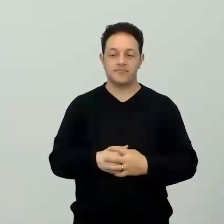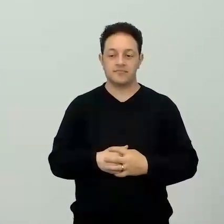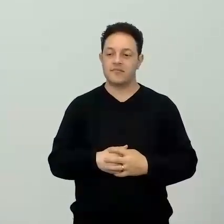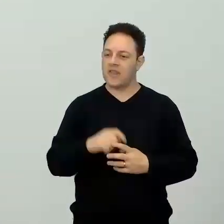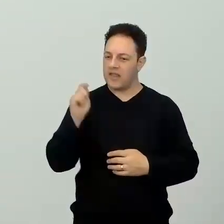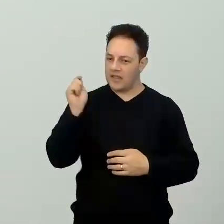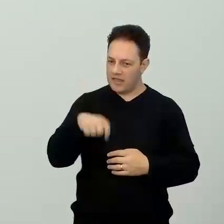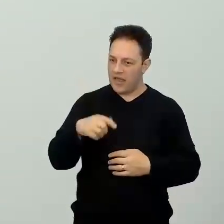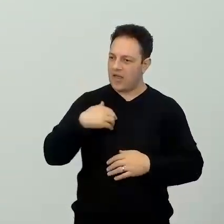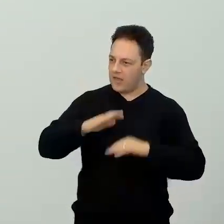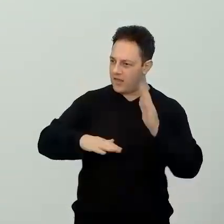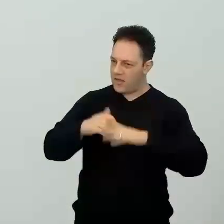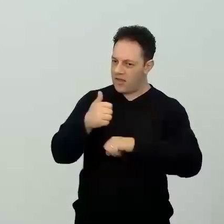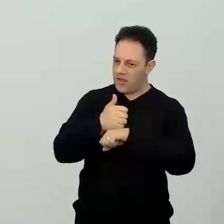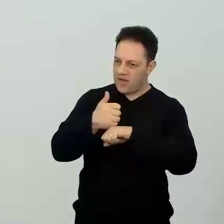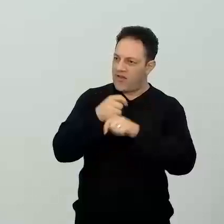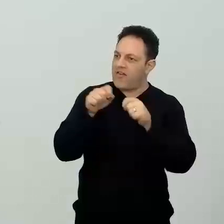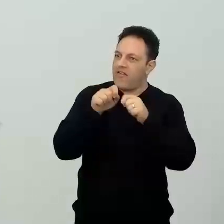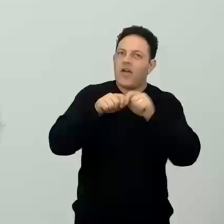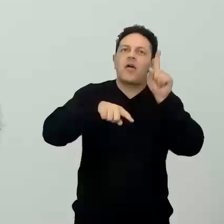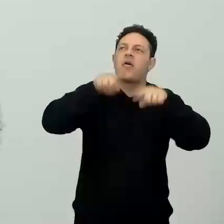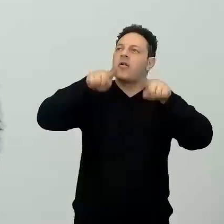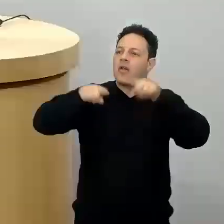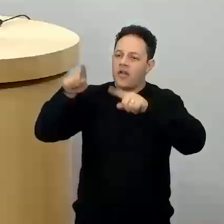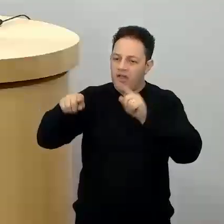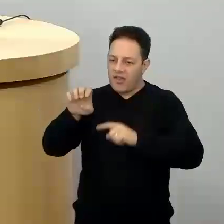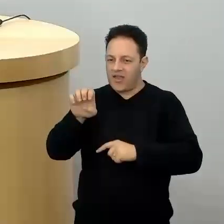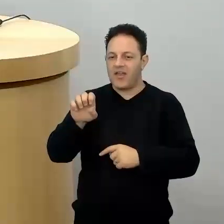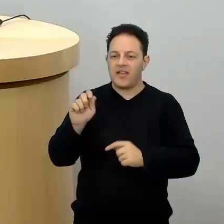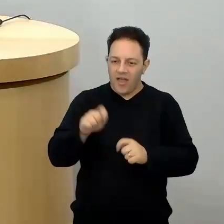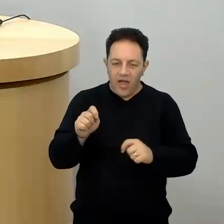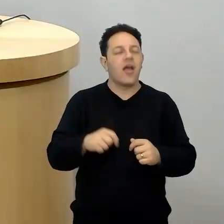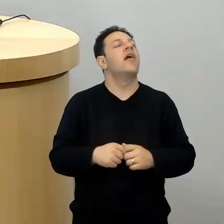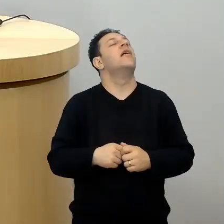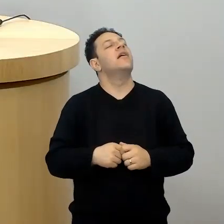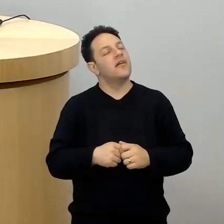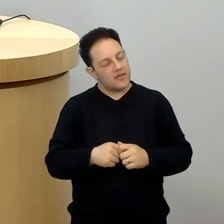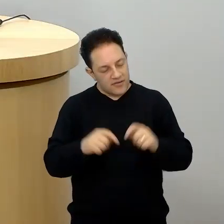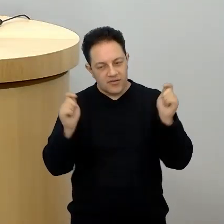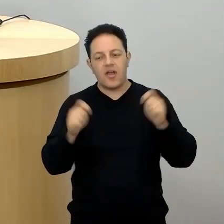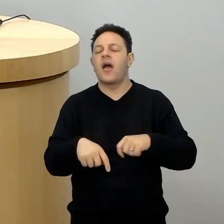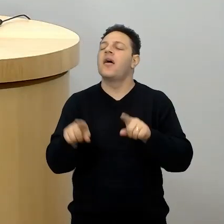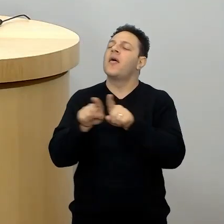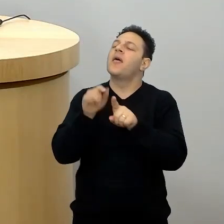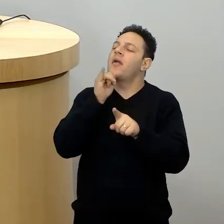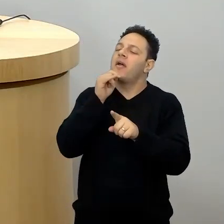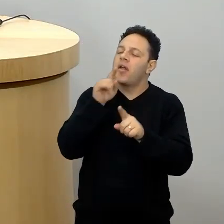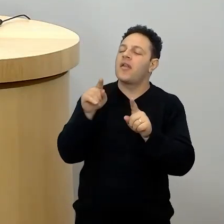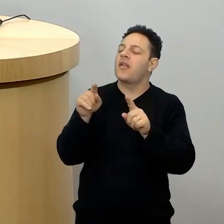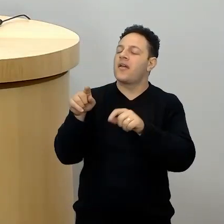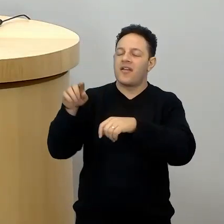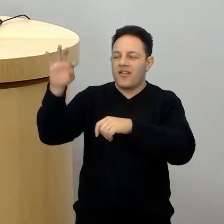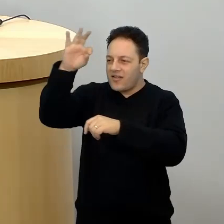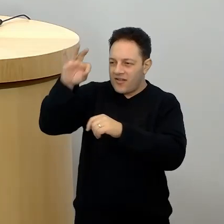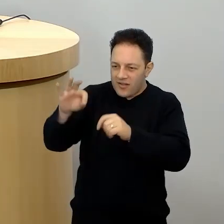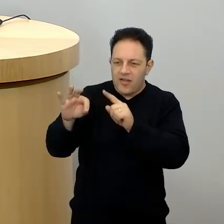reprodução? Dá para fazer. Nossa, Para legal, ver, né, o nível de parentesco também dos insetos, né, e da